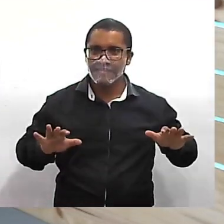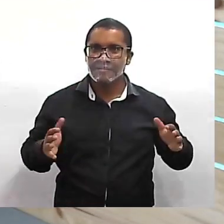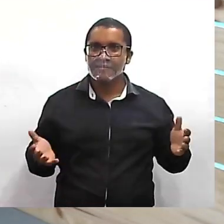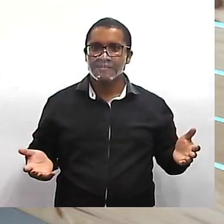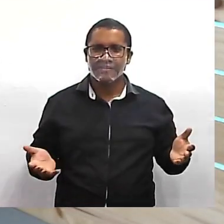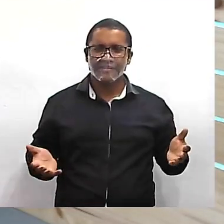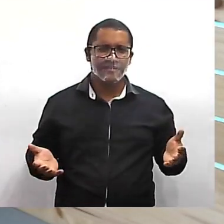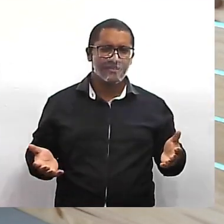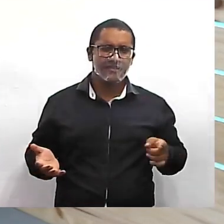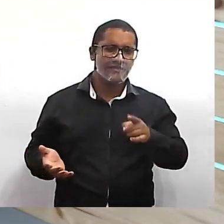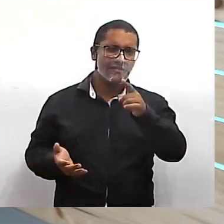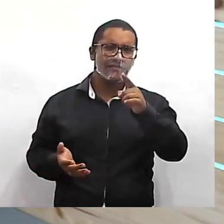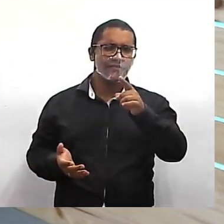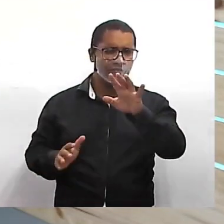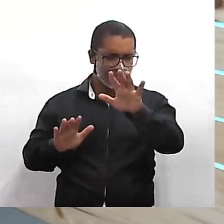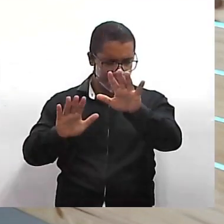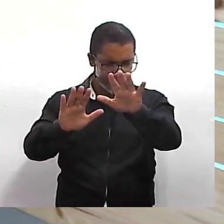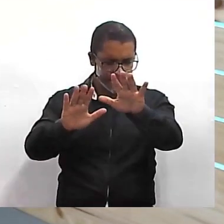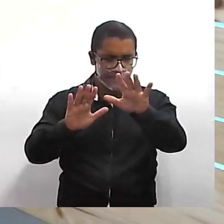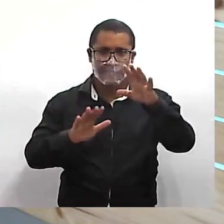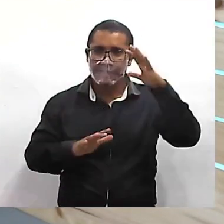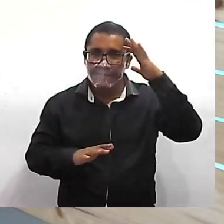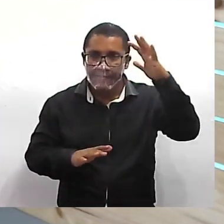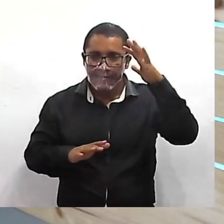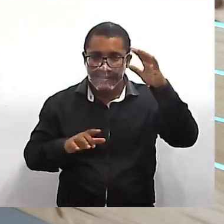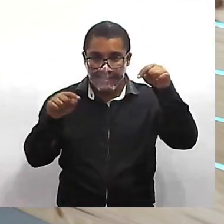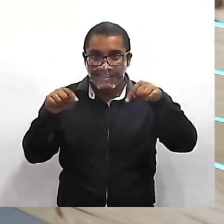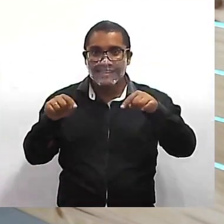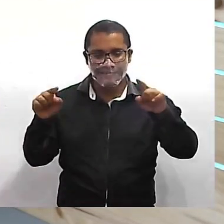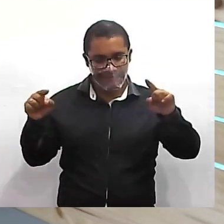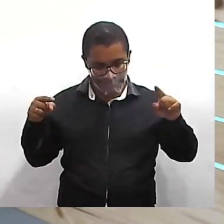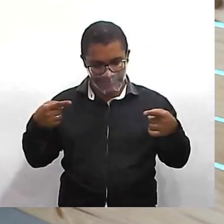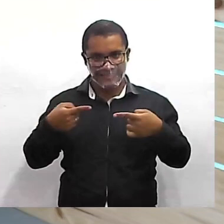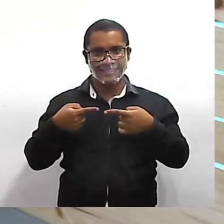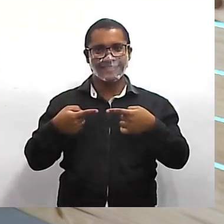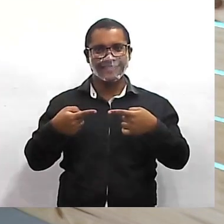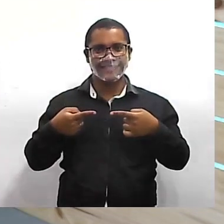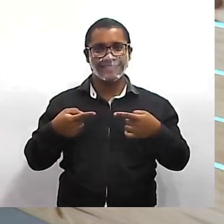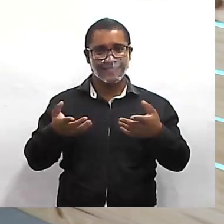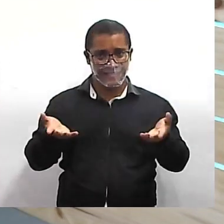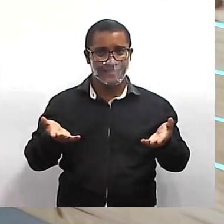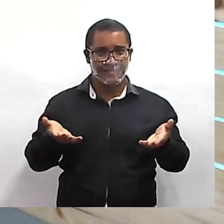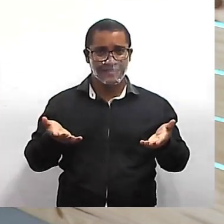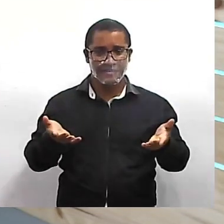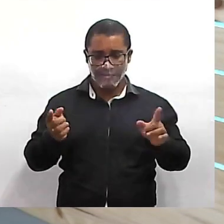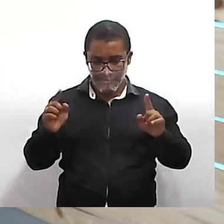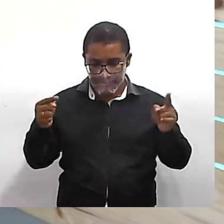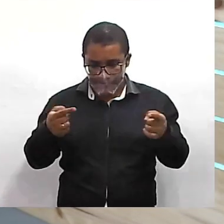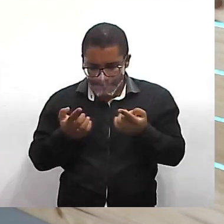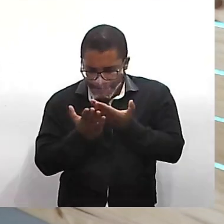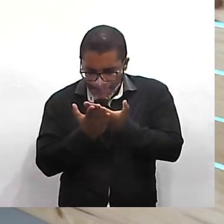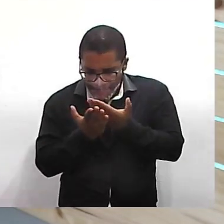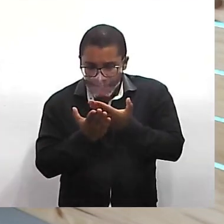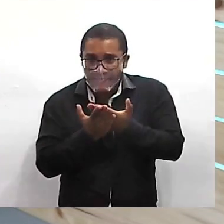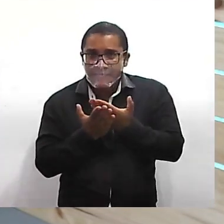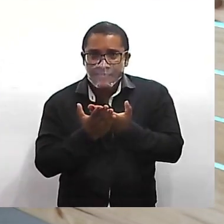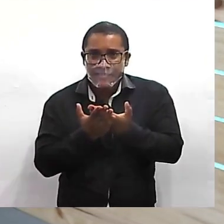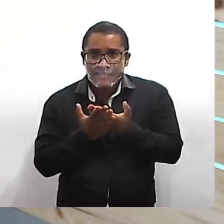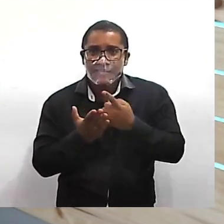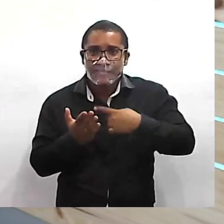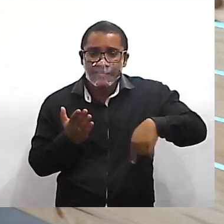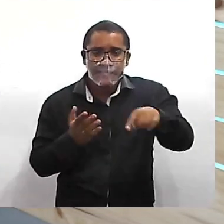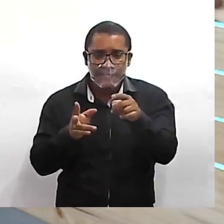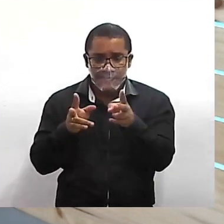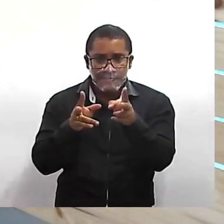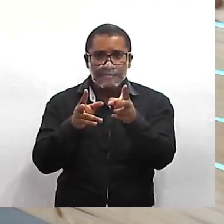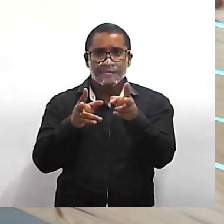um pouquinho e pensa comigo. Isso aqui é um desafio, na verdade. É um desafio estudar isso, é um desafio a gente perceber